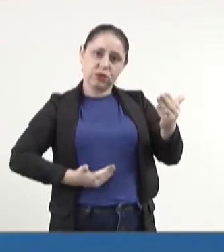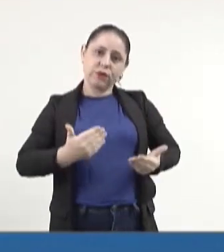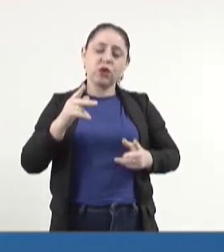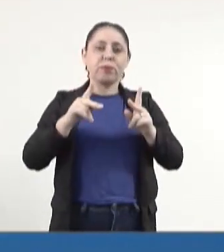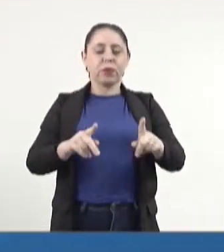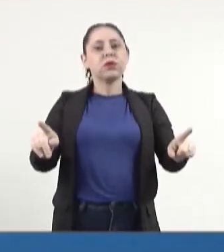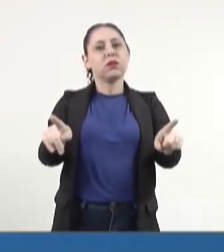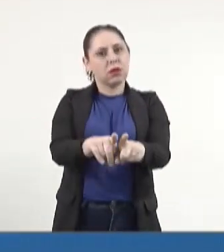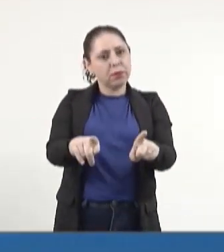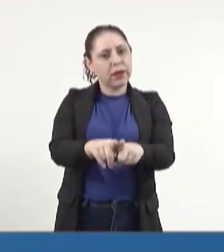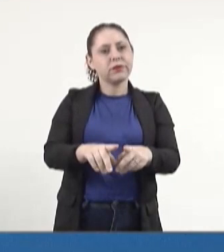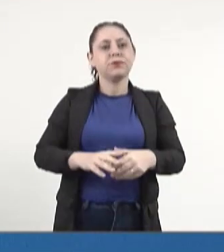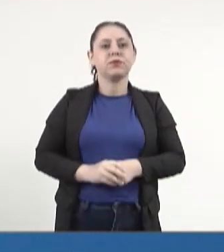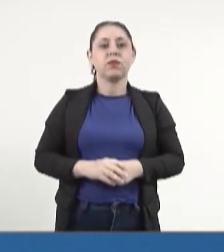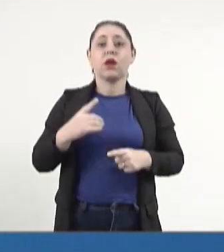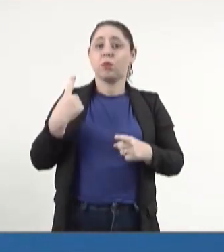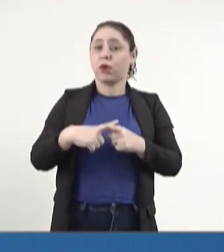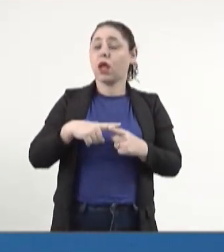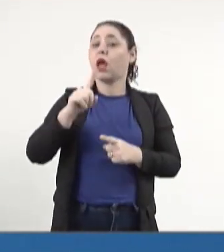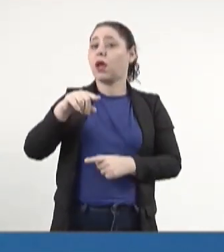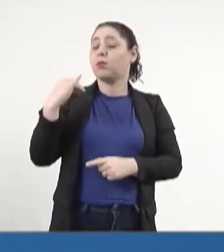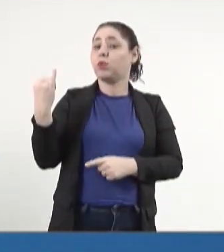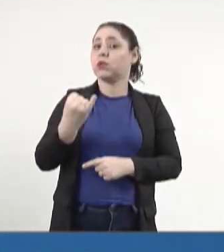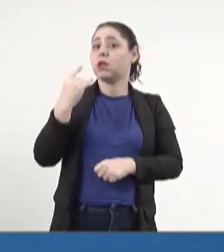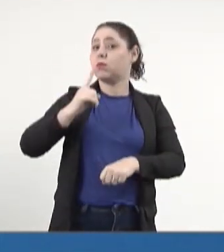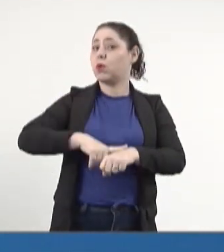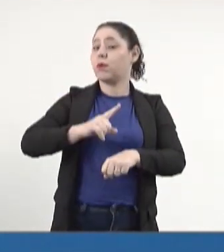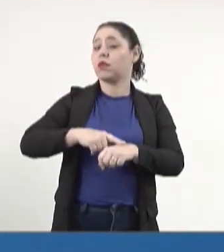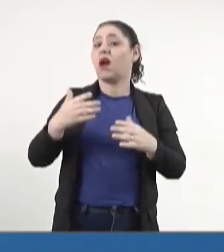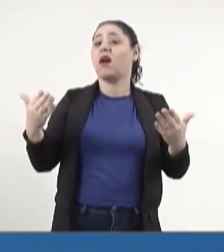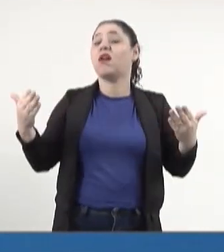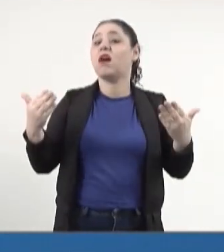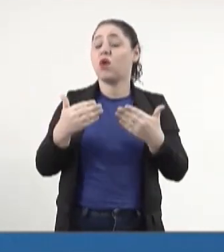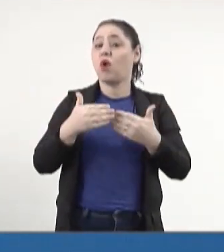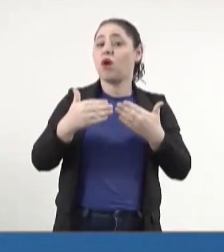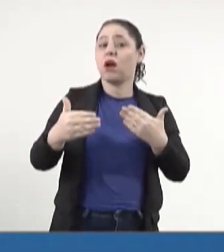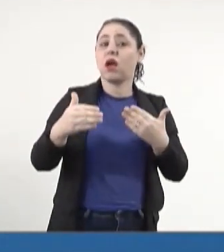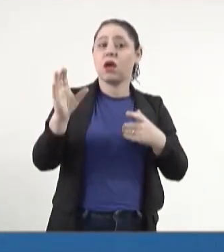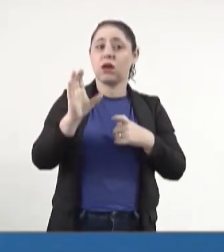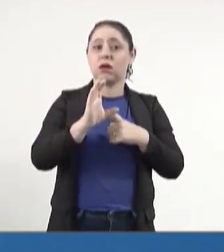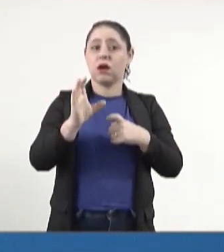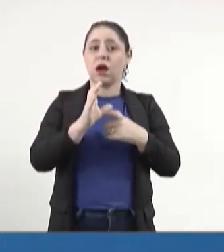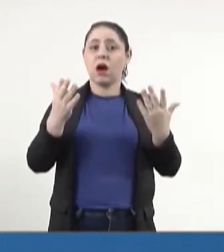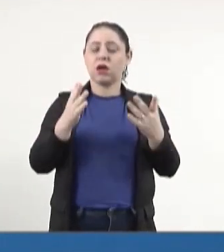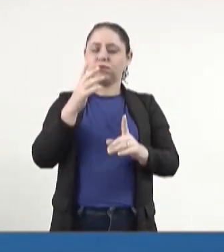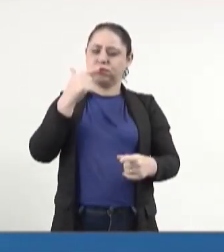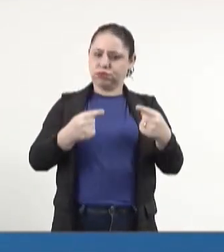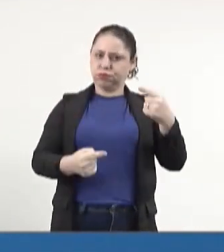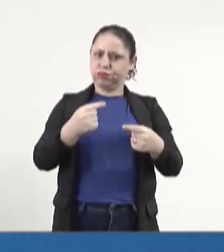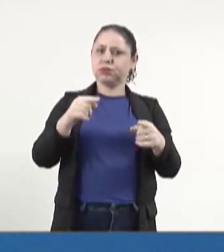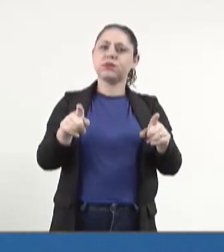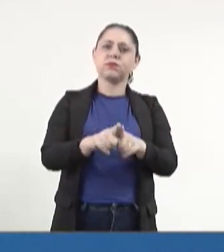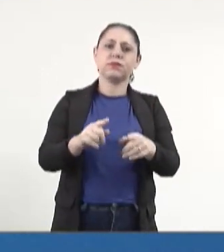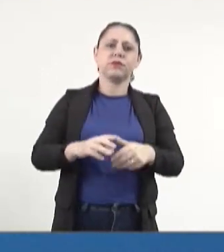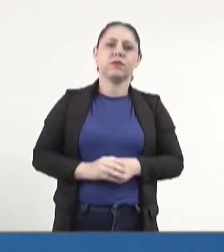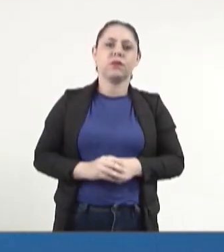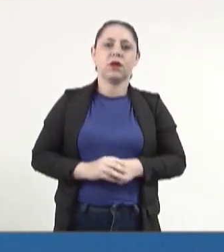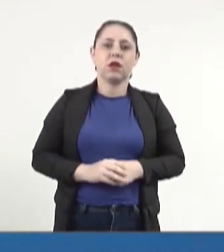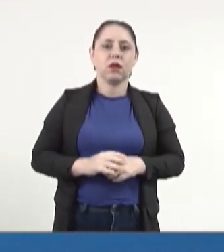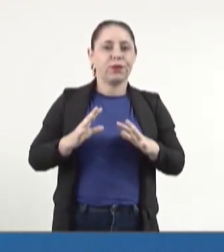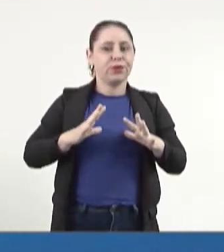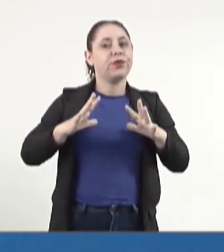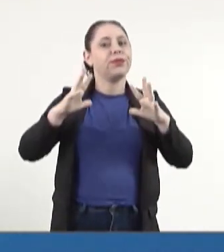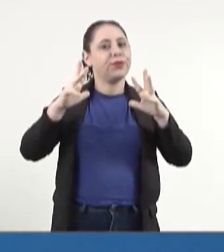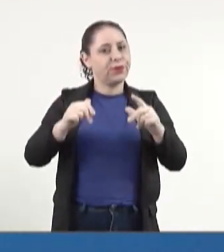os servidores públicos. Porque é muito importante neste momento, e a CACEMES passou a ser muito debatida, que todos